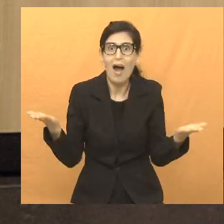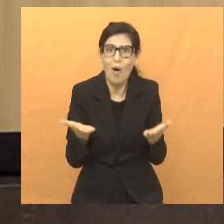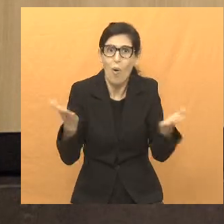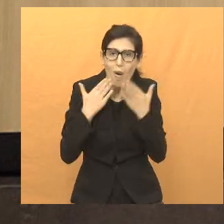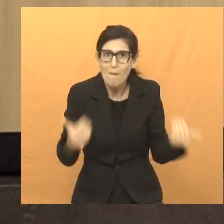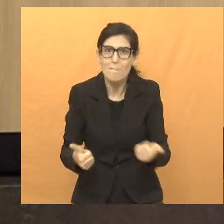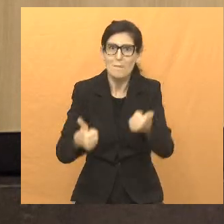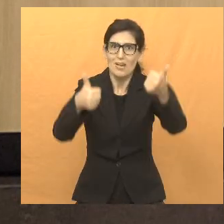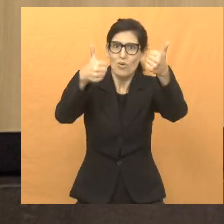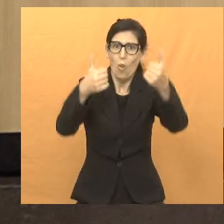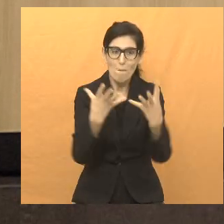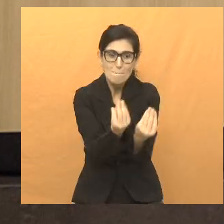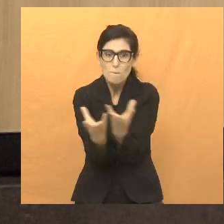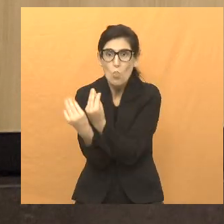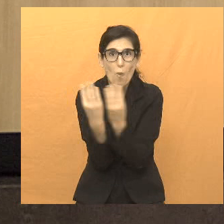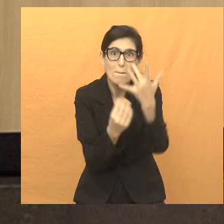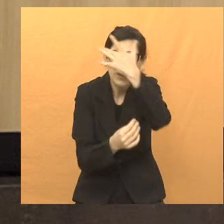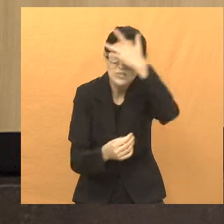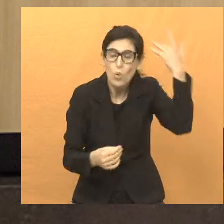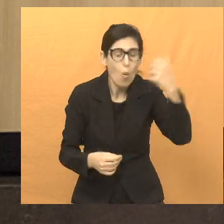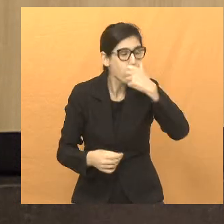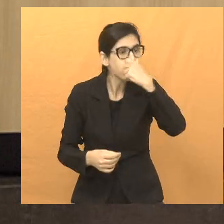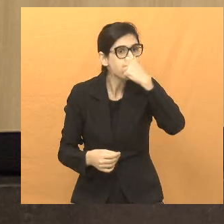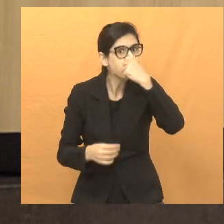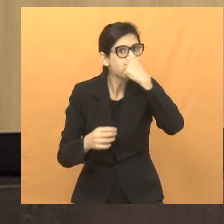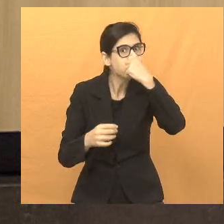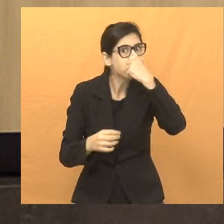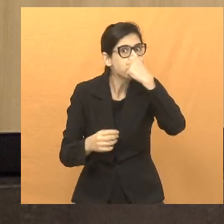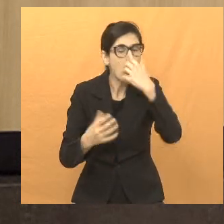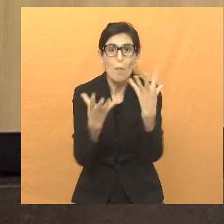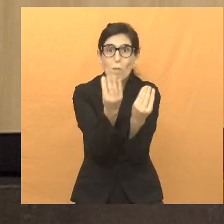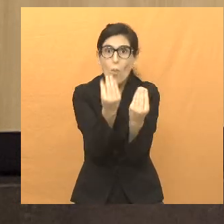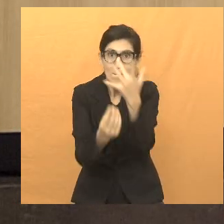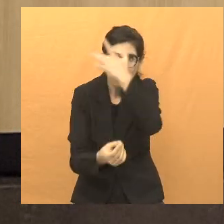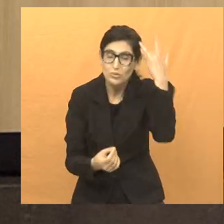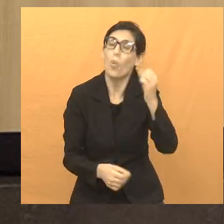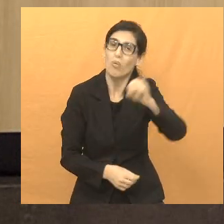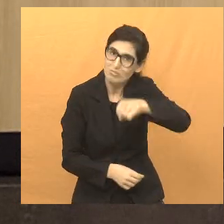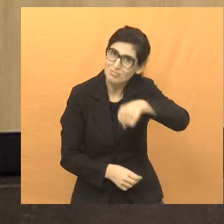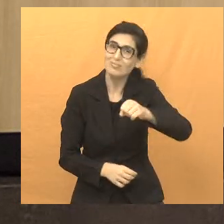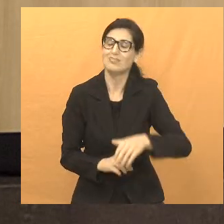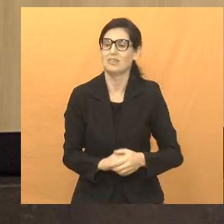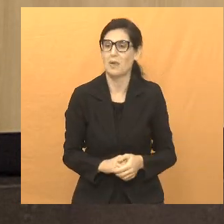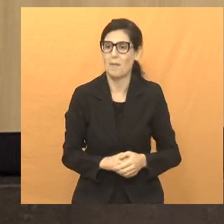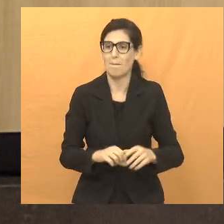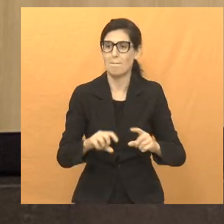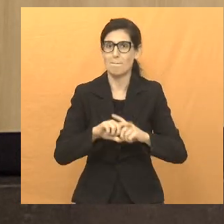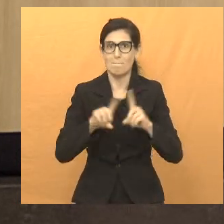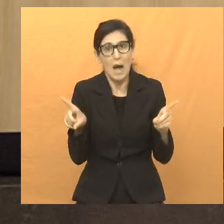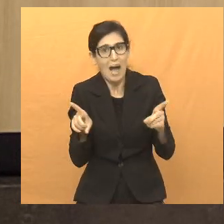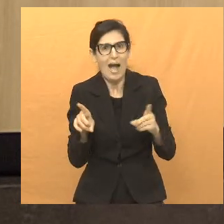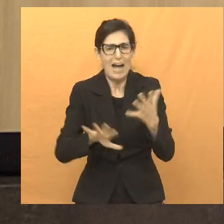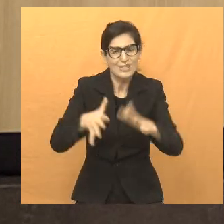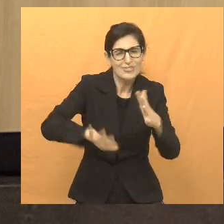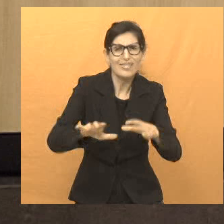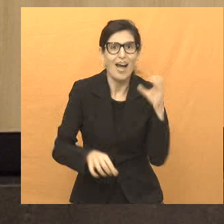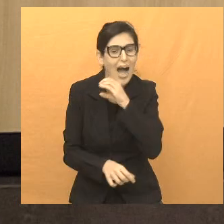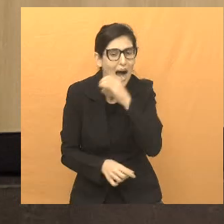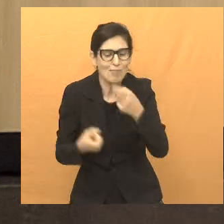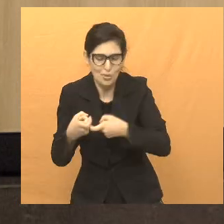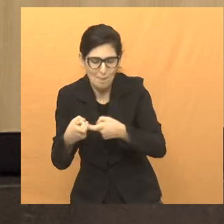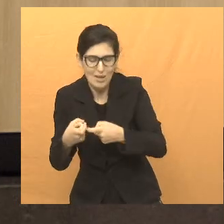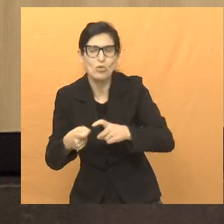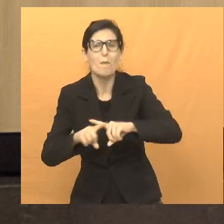do que atendia. Então, não tem espaço local que aguente, né? Às vezes, o atendimento até é rápido no médico, mas